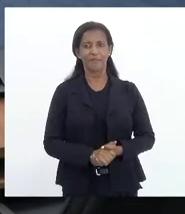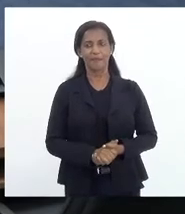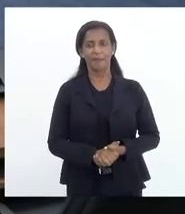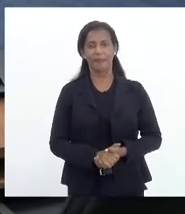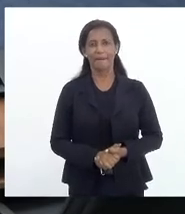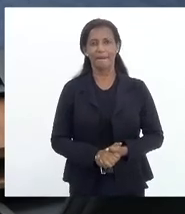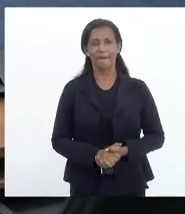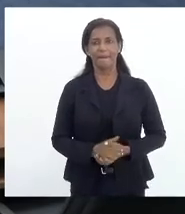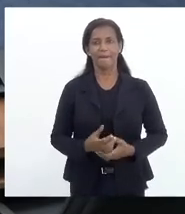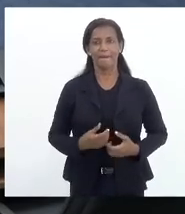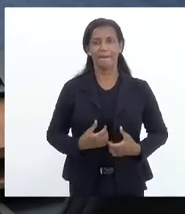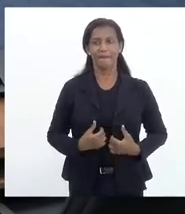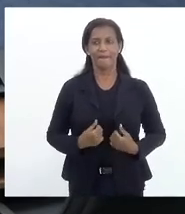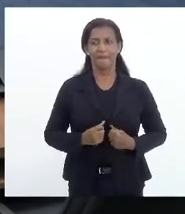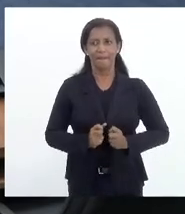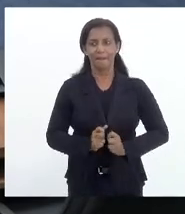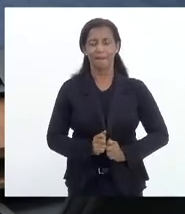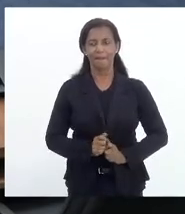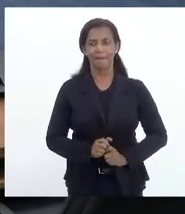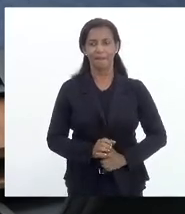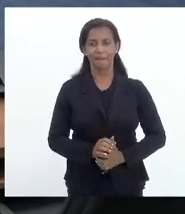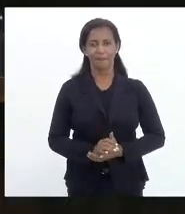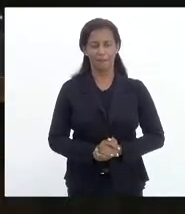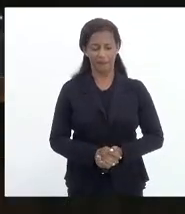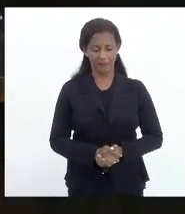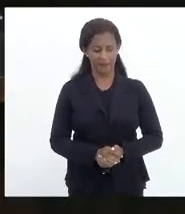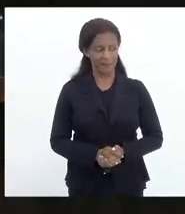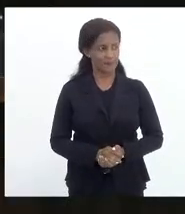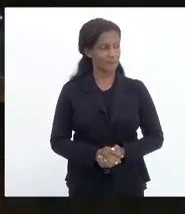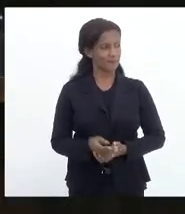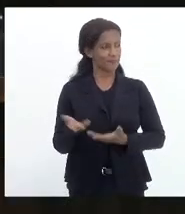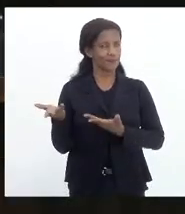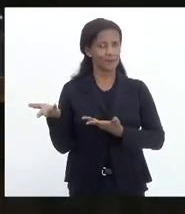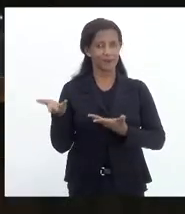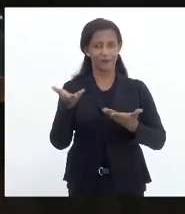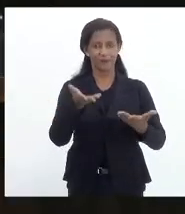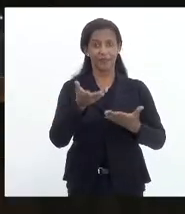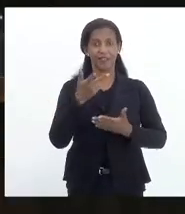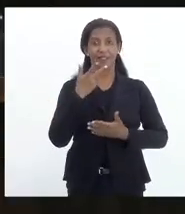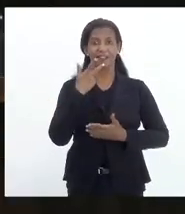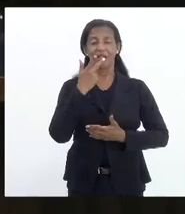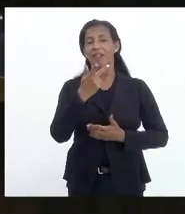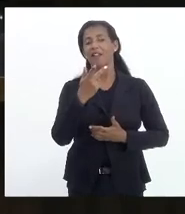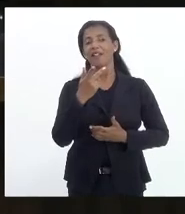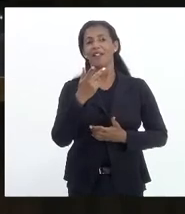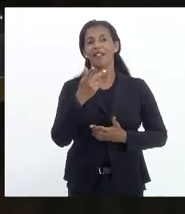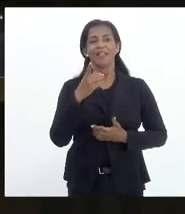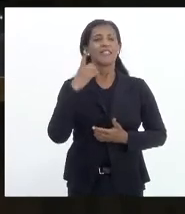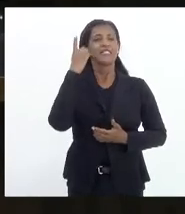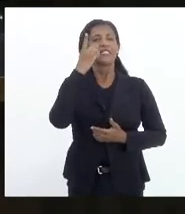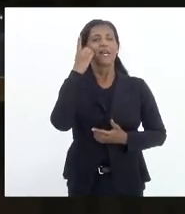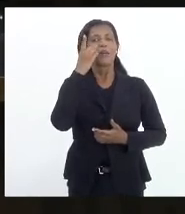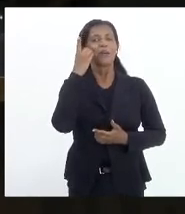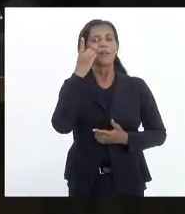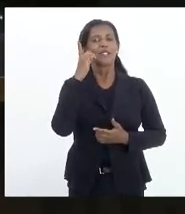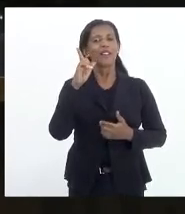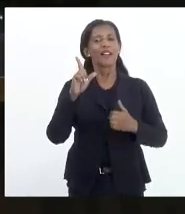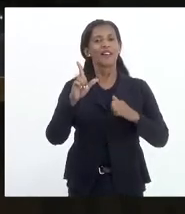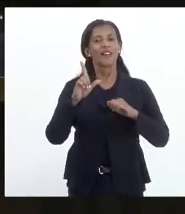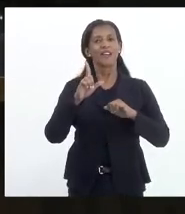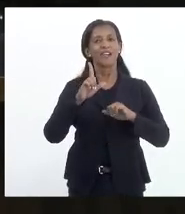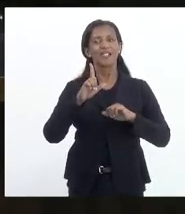E aí o próximo orador inscrito para falar é a deputada Lucinha